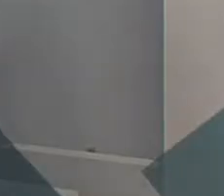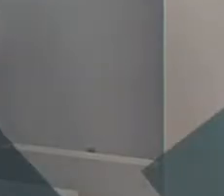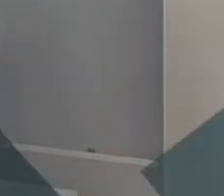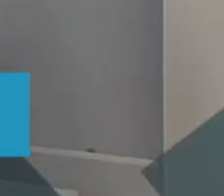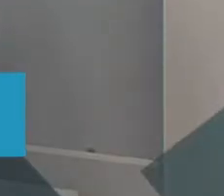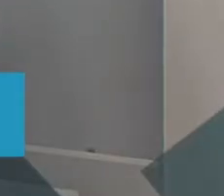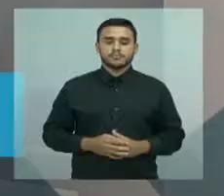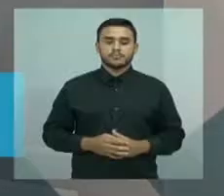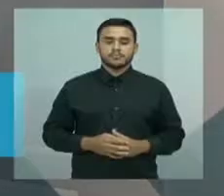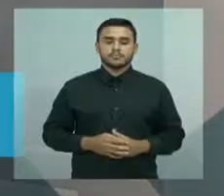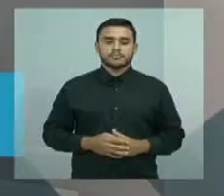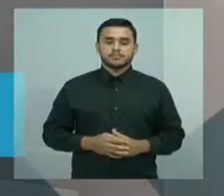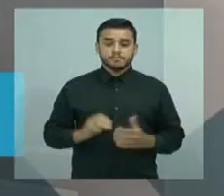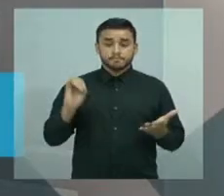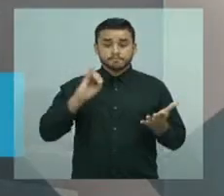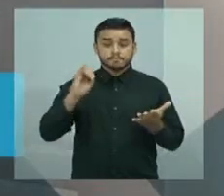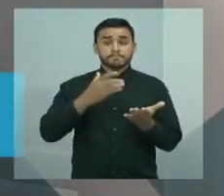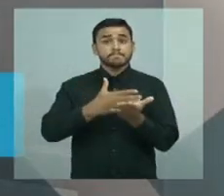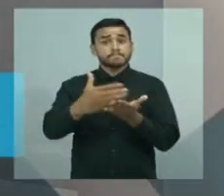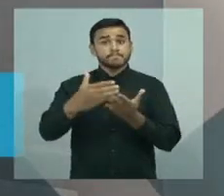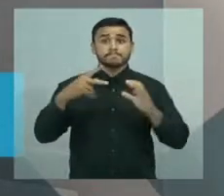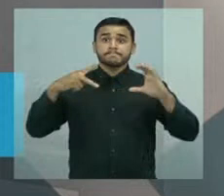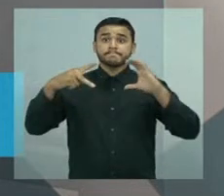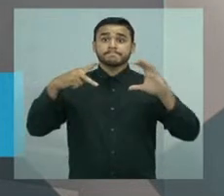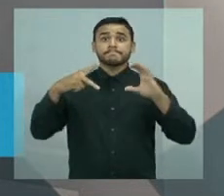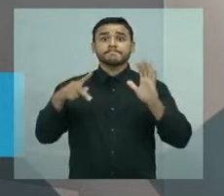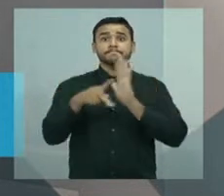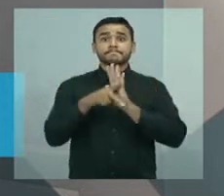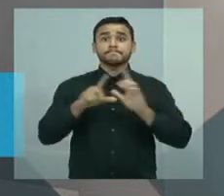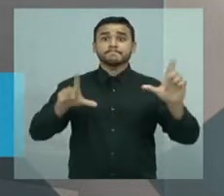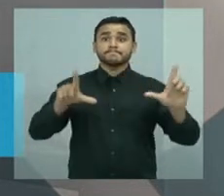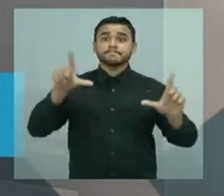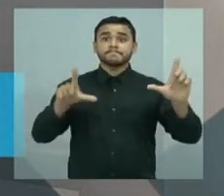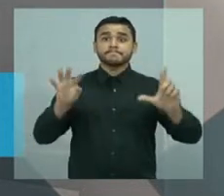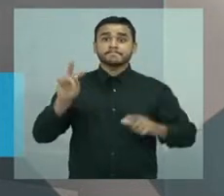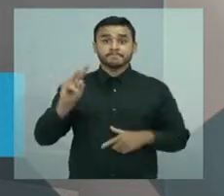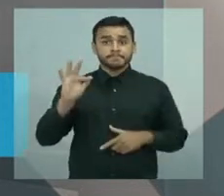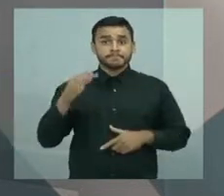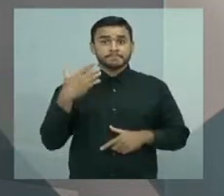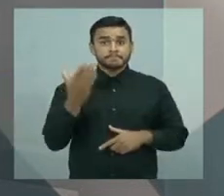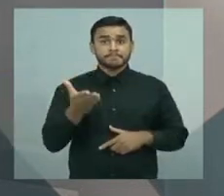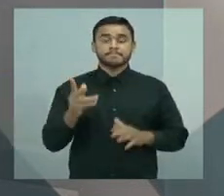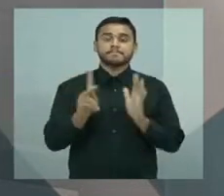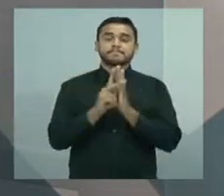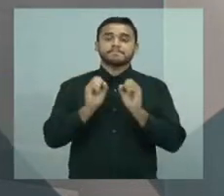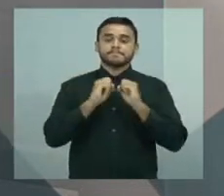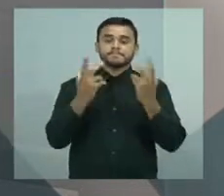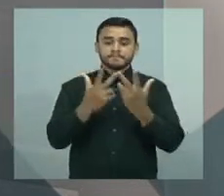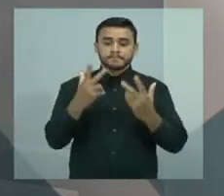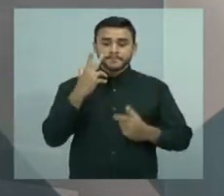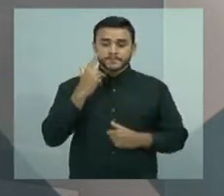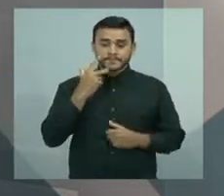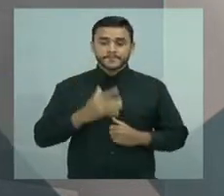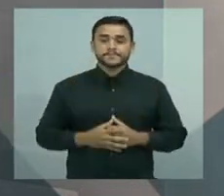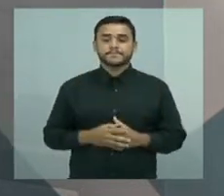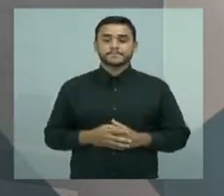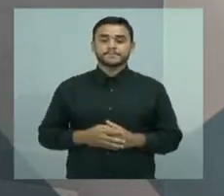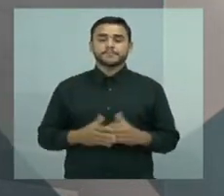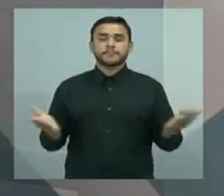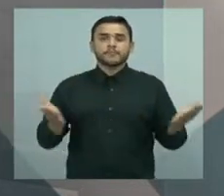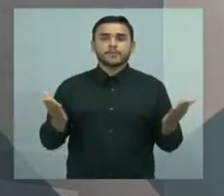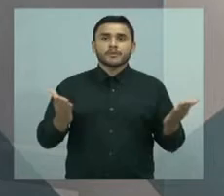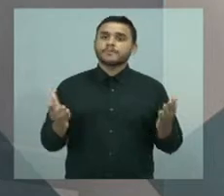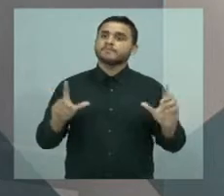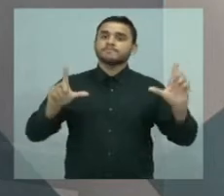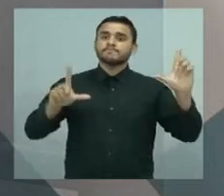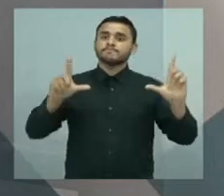Olá, estamos iniciando o plenário da cidade pela TV Fortaleza, a emissora da Câmara Municipal. E no programa de hoje